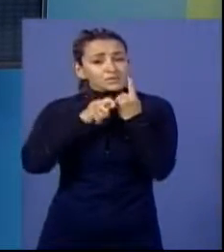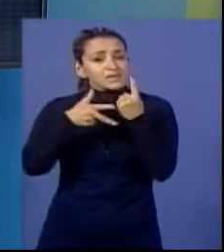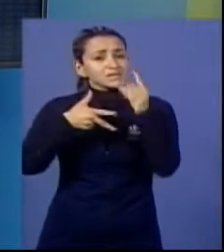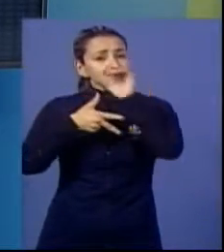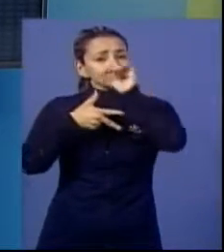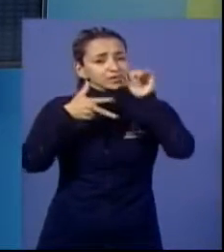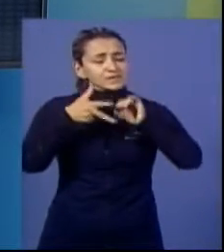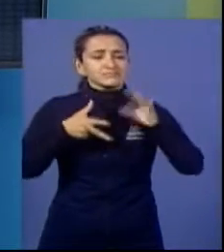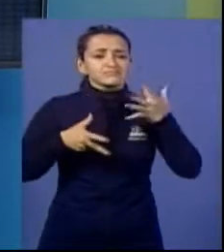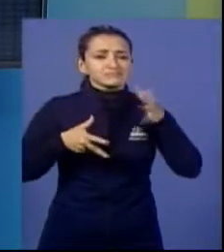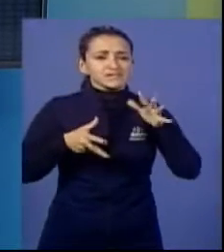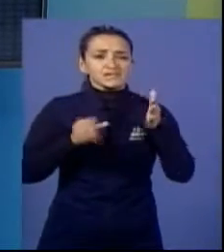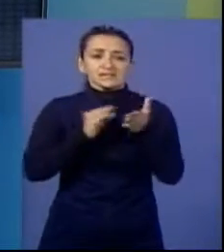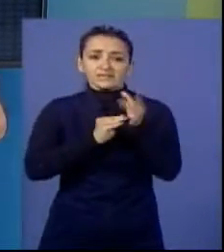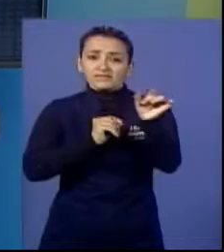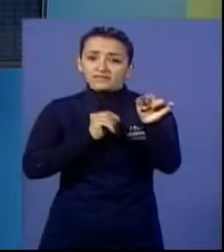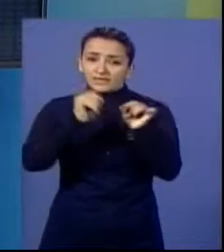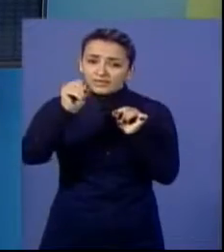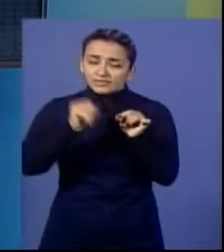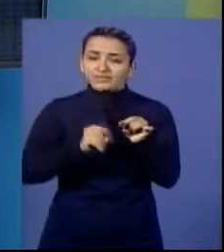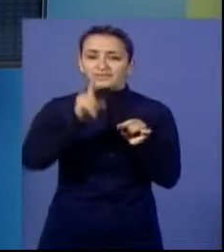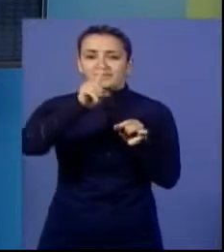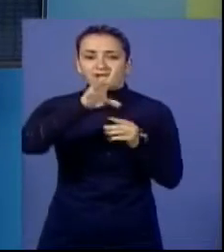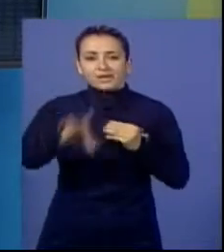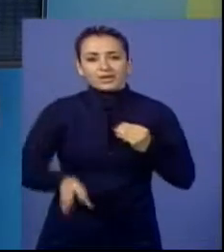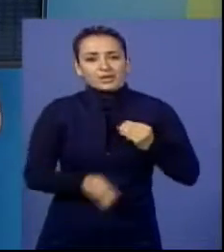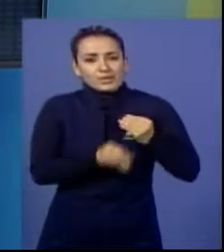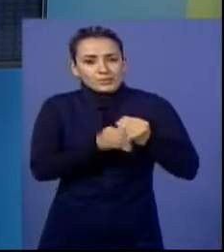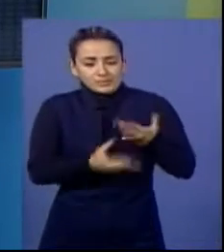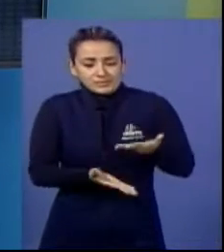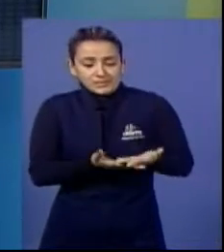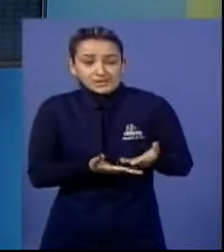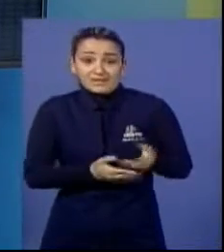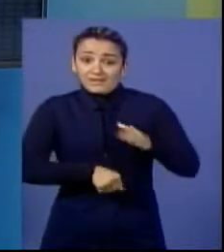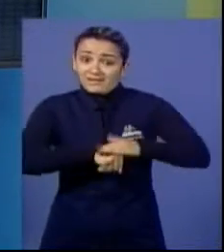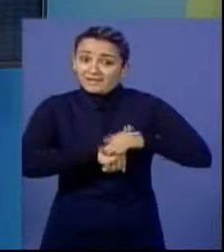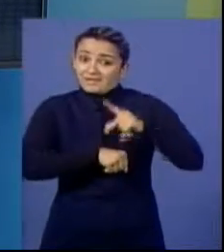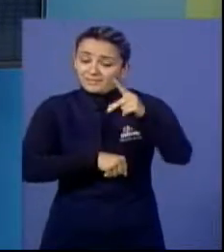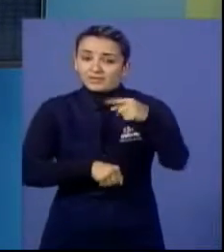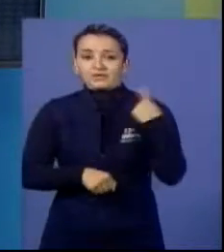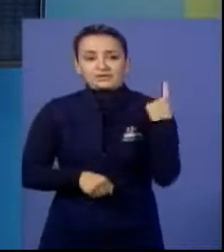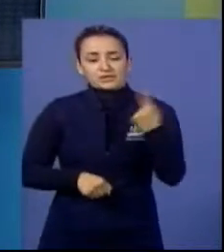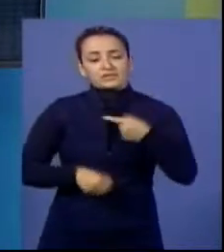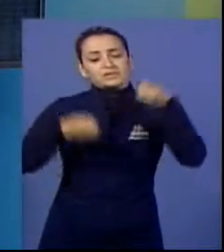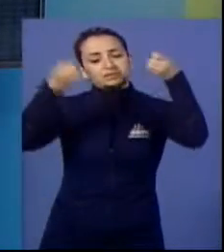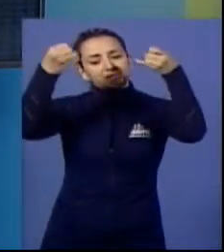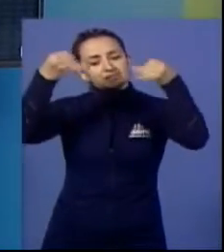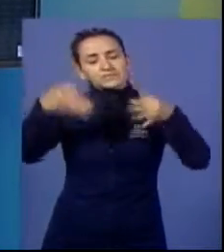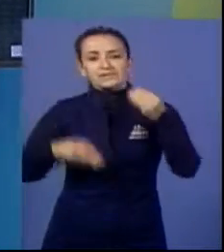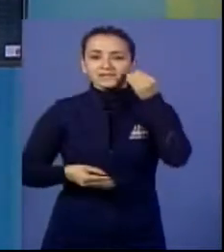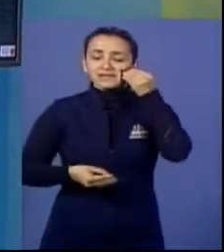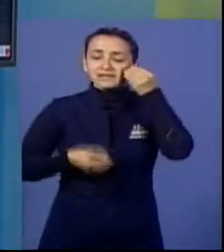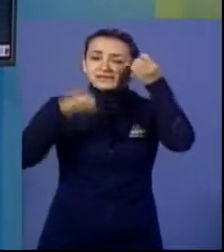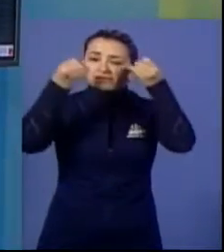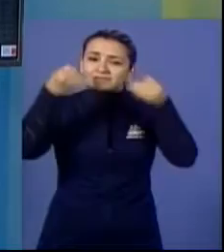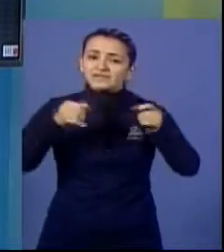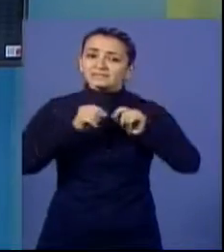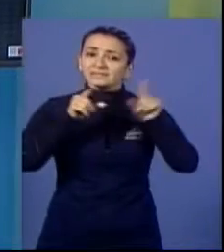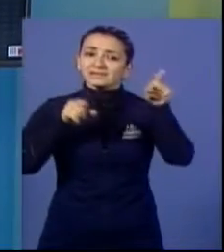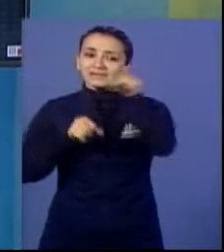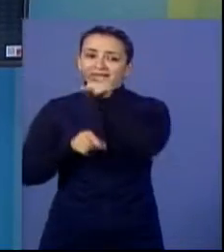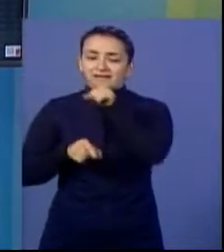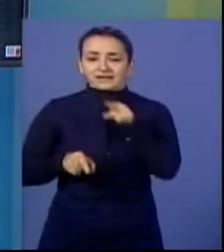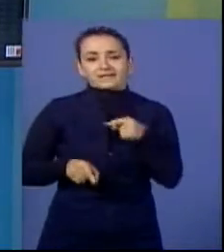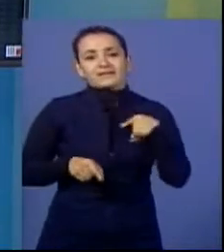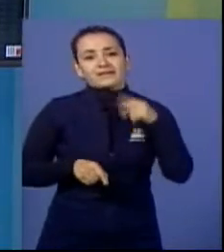menos. Então, o que falta? O que falta é complementar. E esse complemento é o teu trabalho, né? Nós estamos trabalhando aqui tentando esclarecer um pouco para você. Claro,